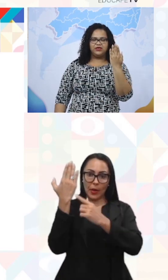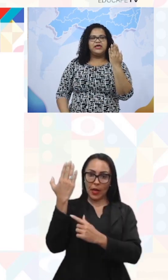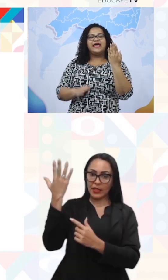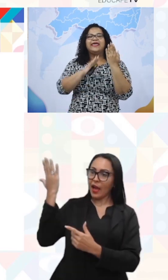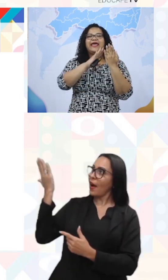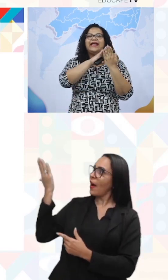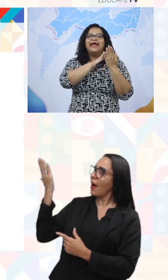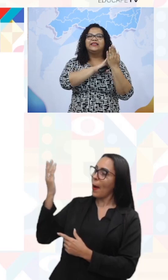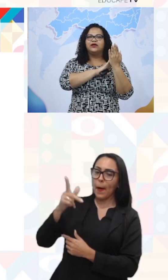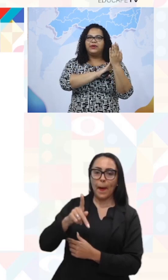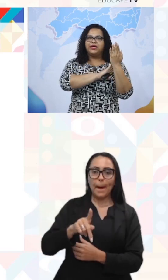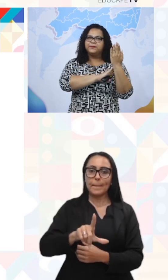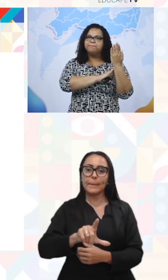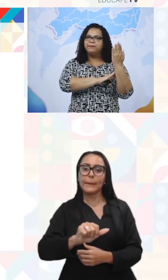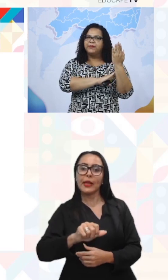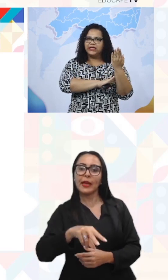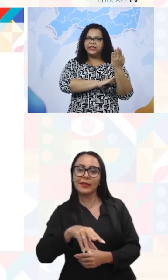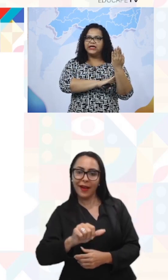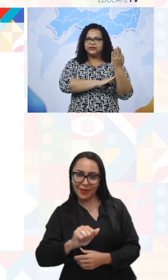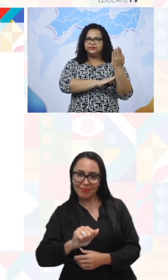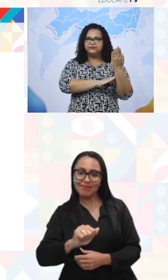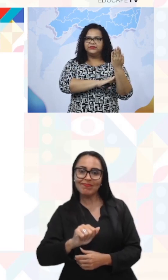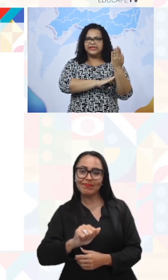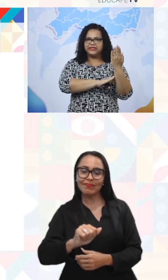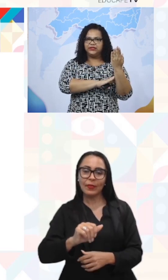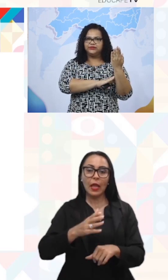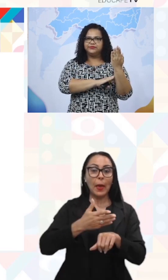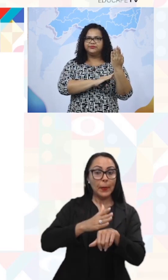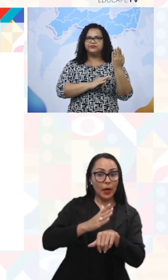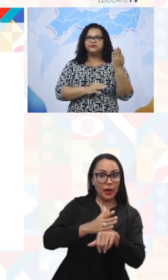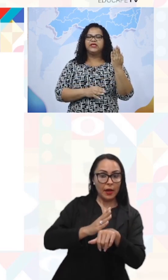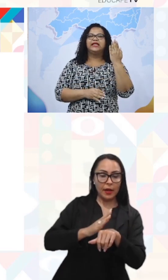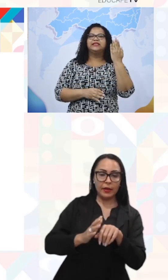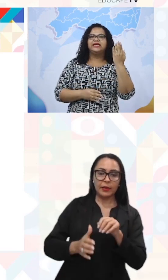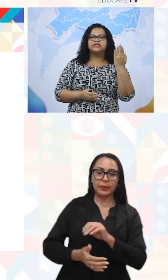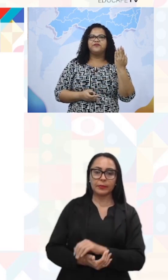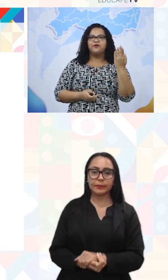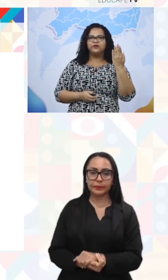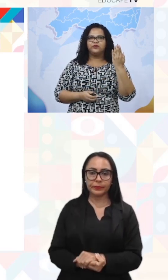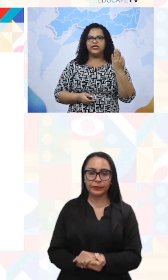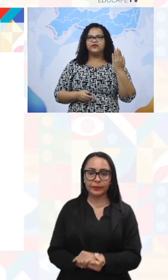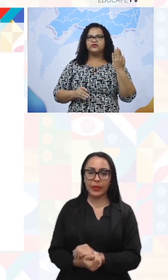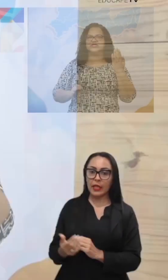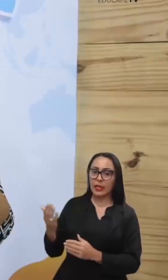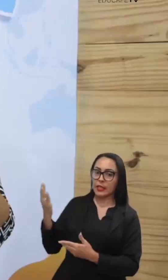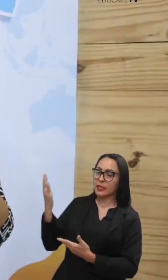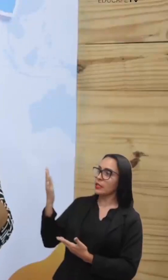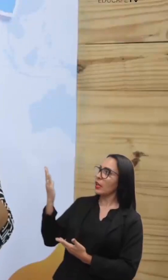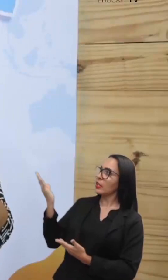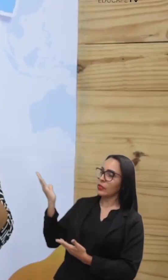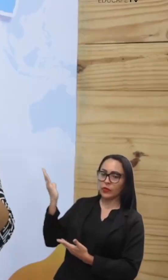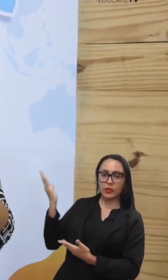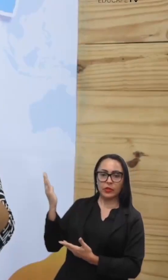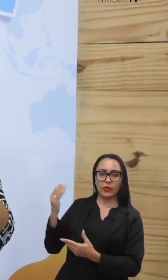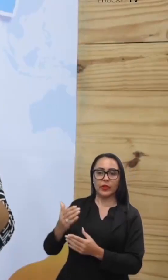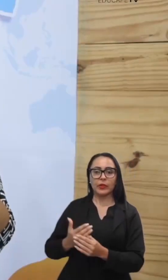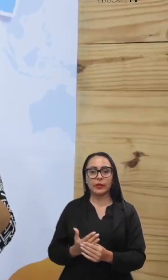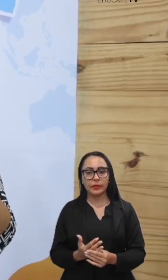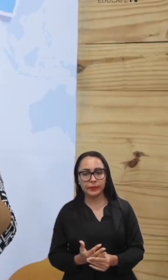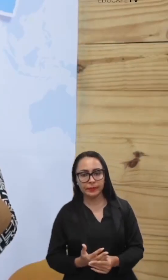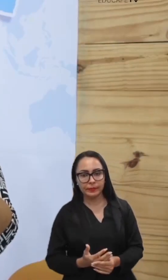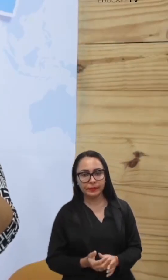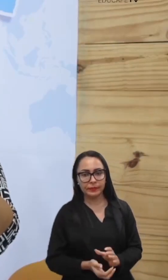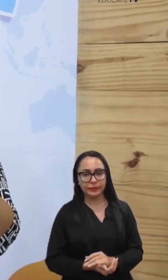mim e ela é também branca, tá certo? E ela tem esse formato aí que vocês estão vendo nessa imagem, que